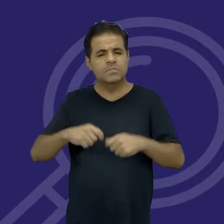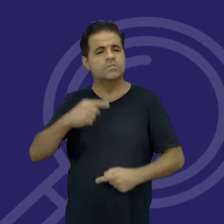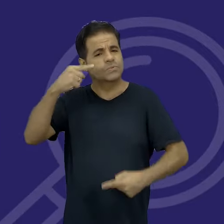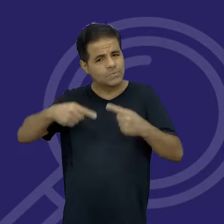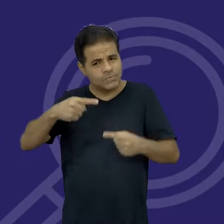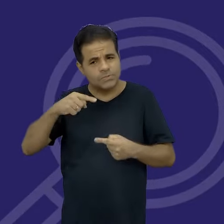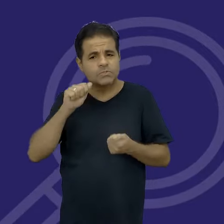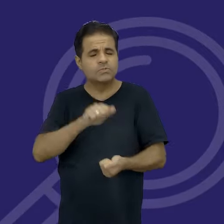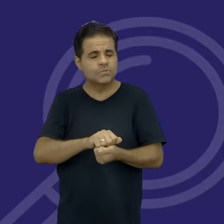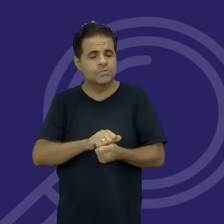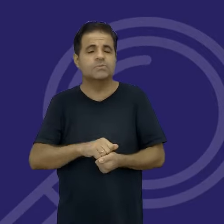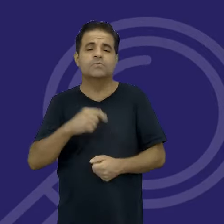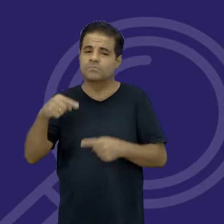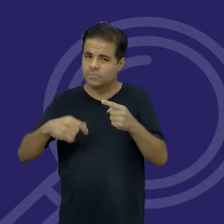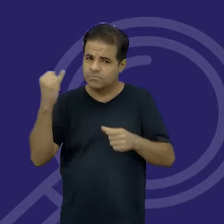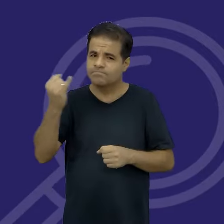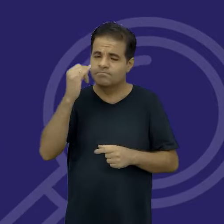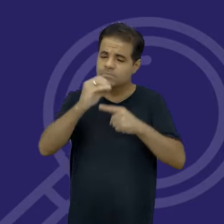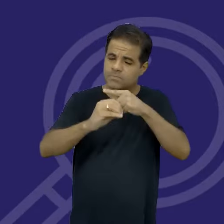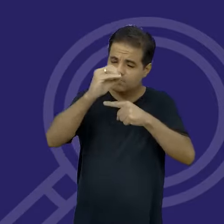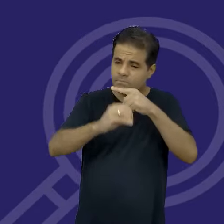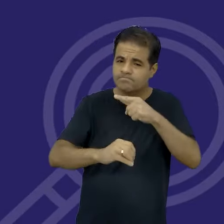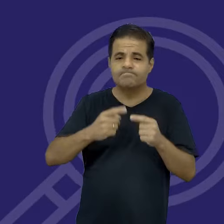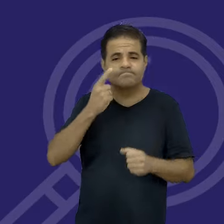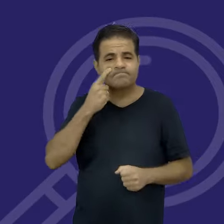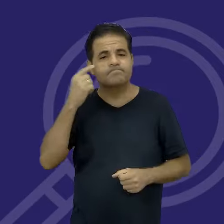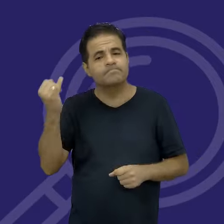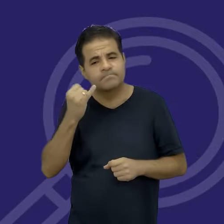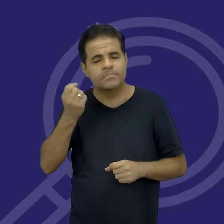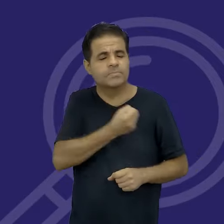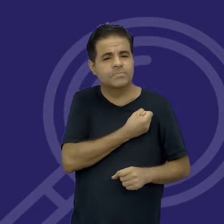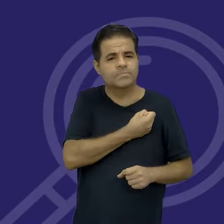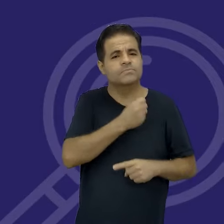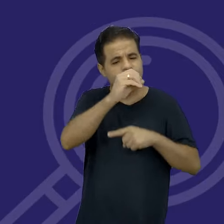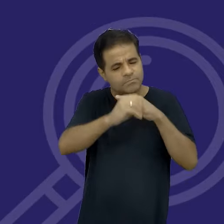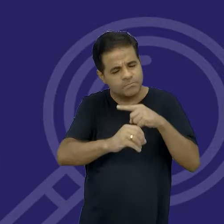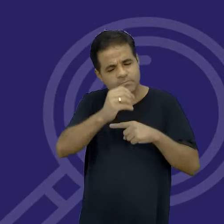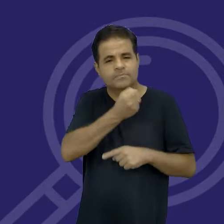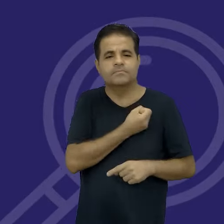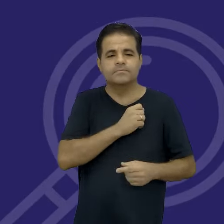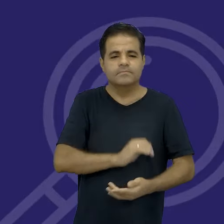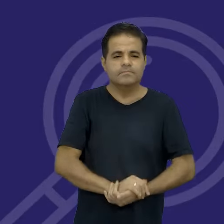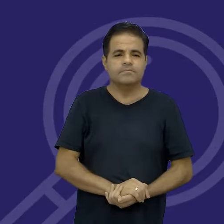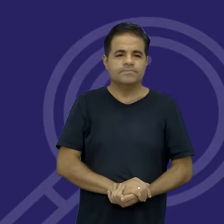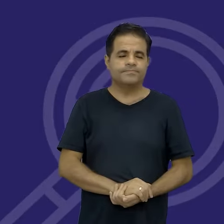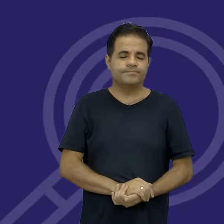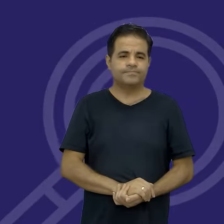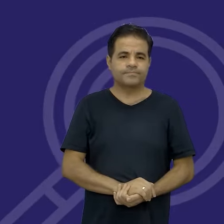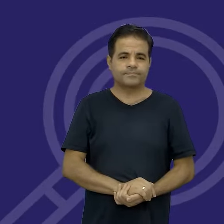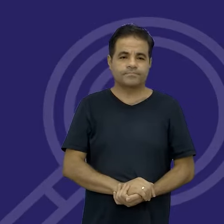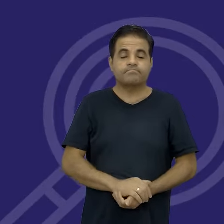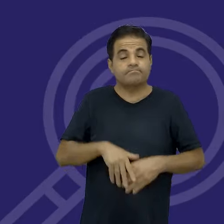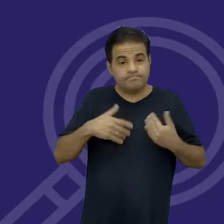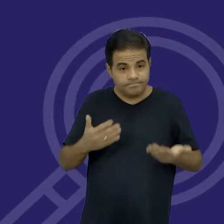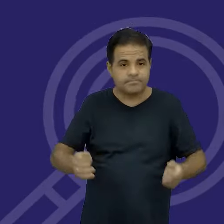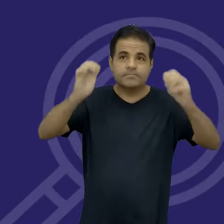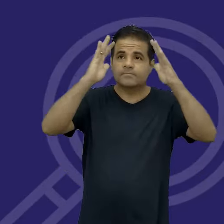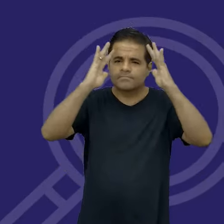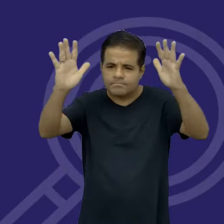com eles a importância dessa fração, a importância desse número fracionário. Bom, pensando